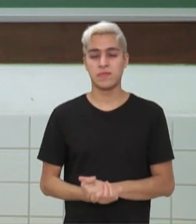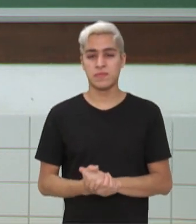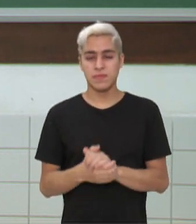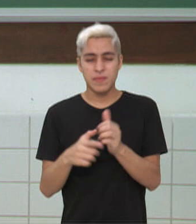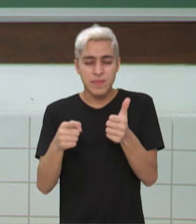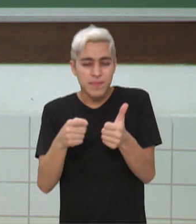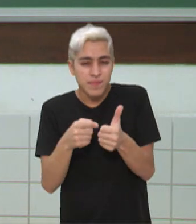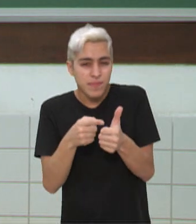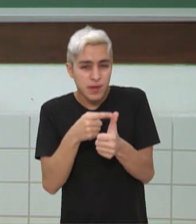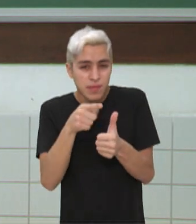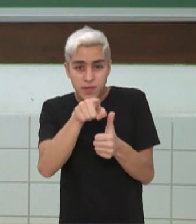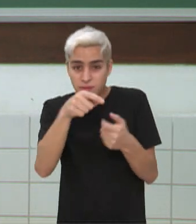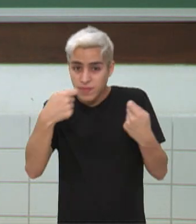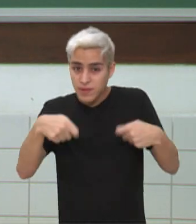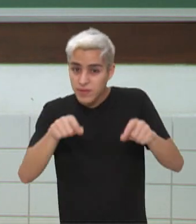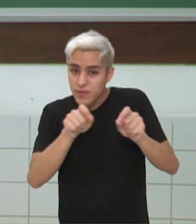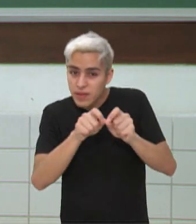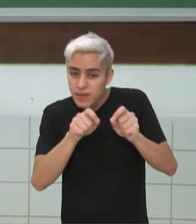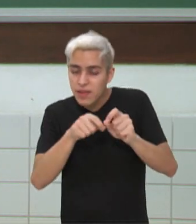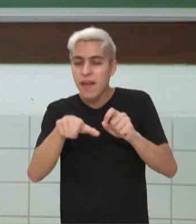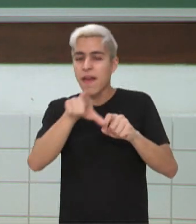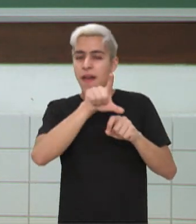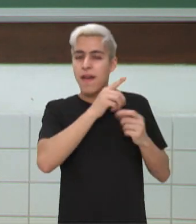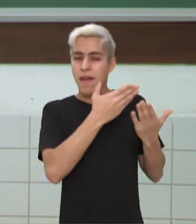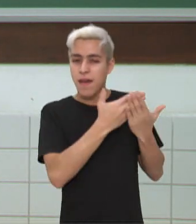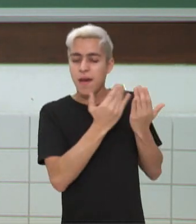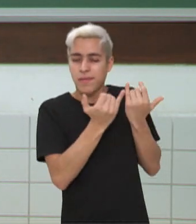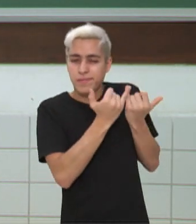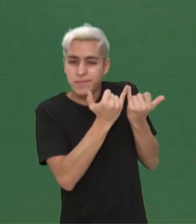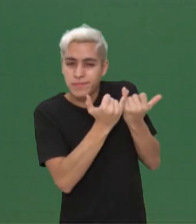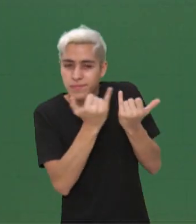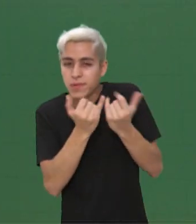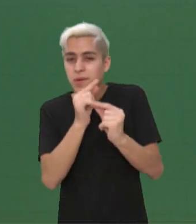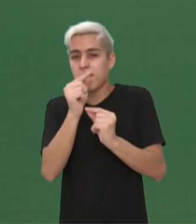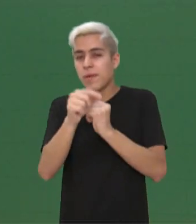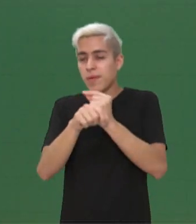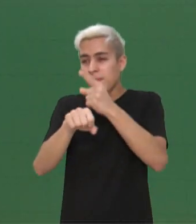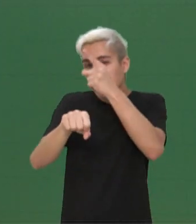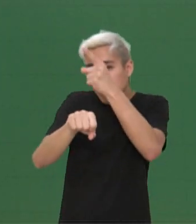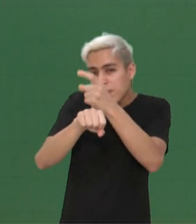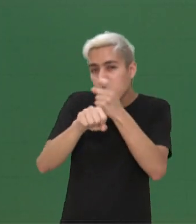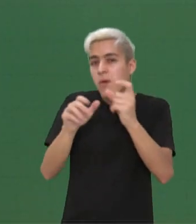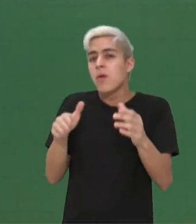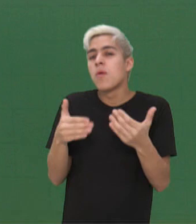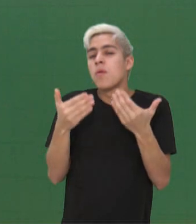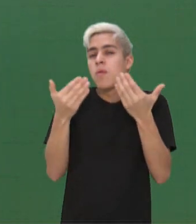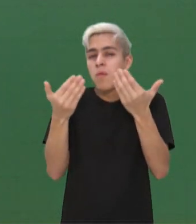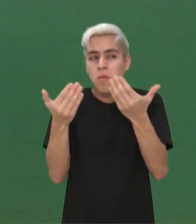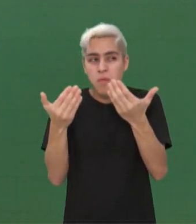Primeiro passo, como a gente já fez em outras aulas, identificar os nossos